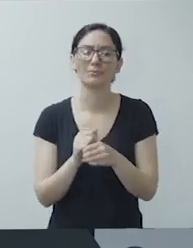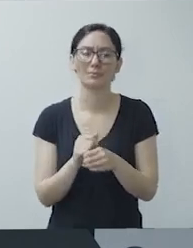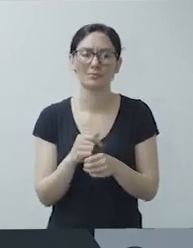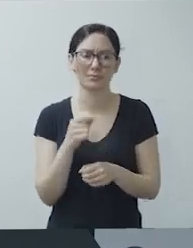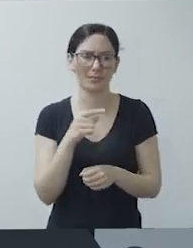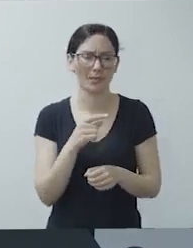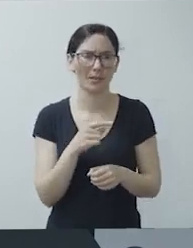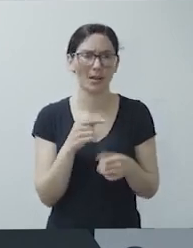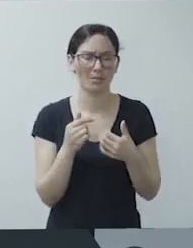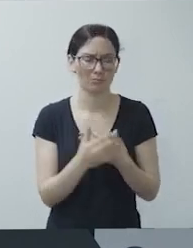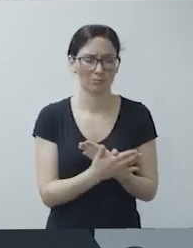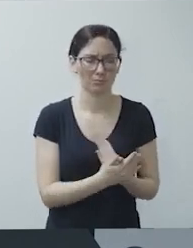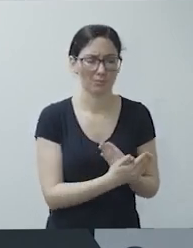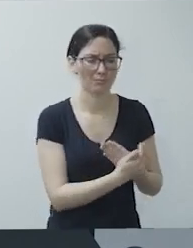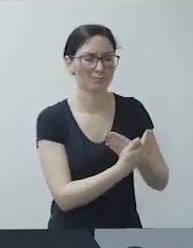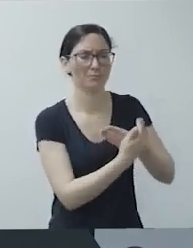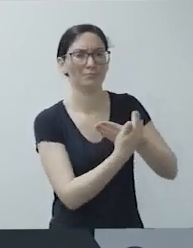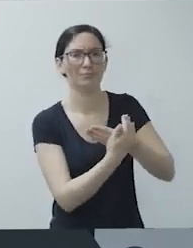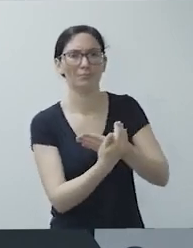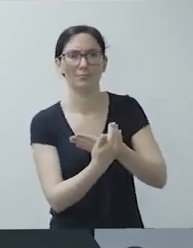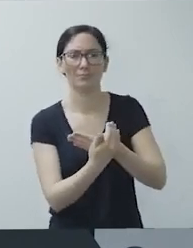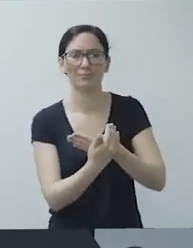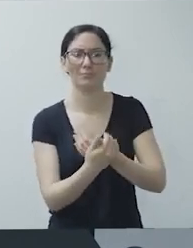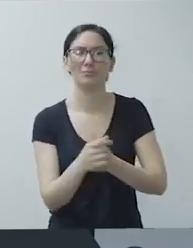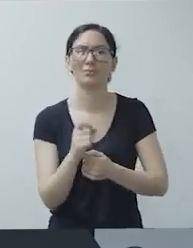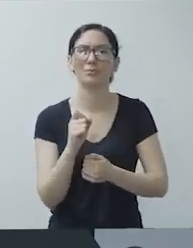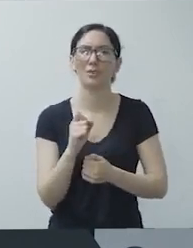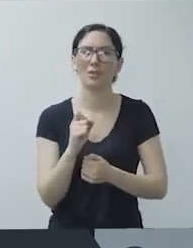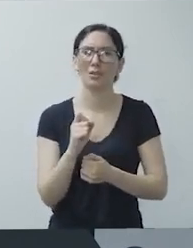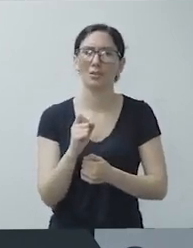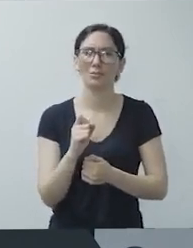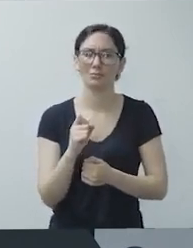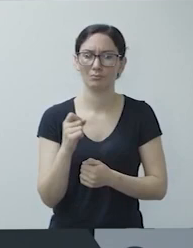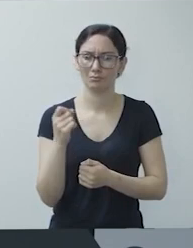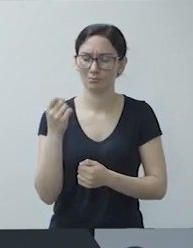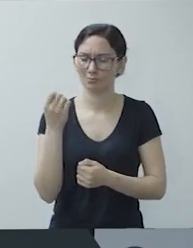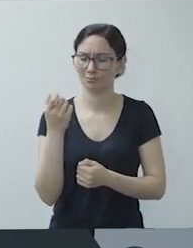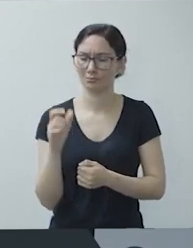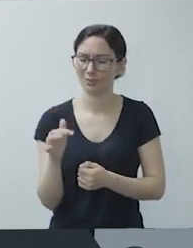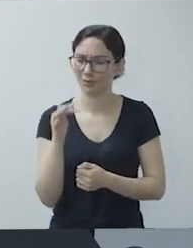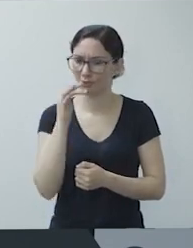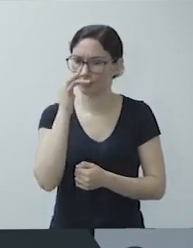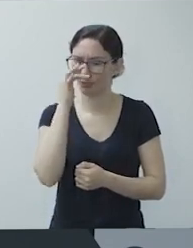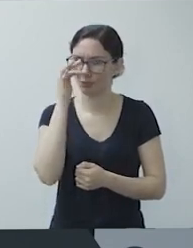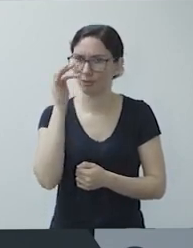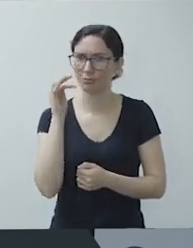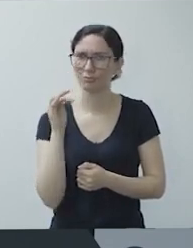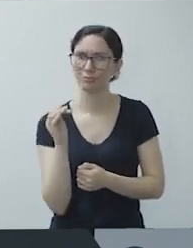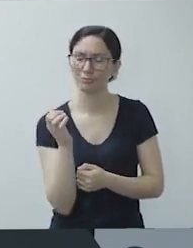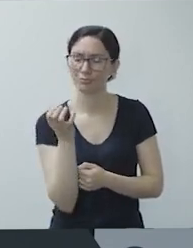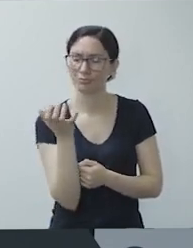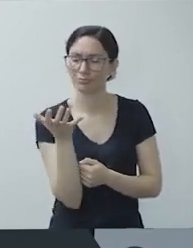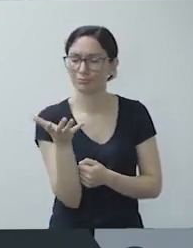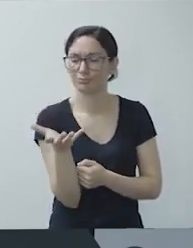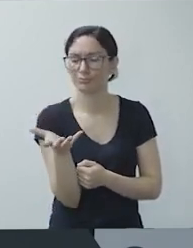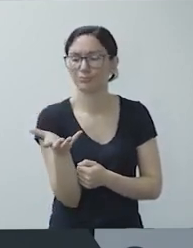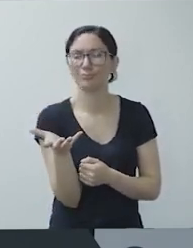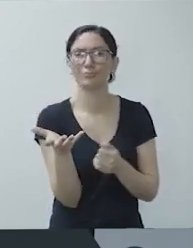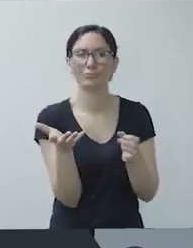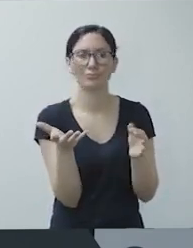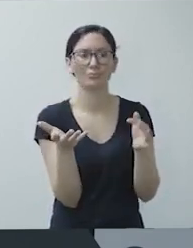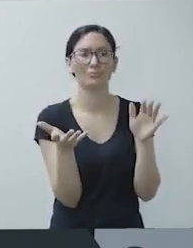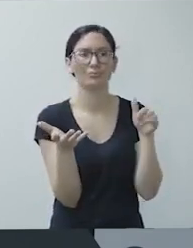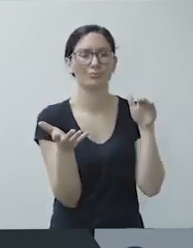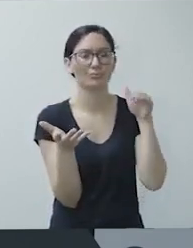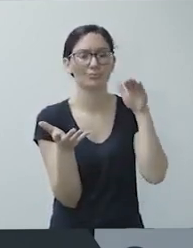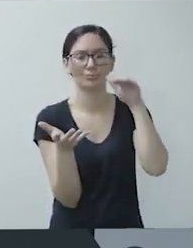essa borboleta vai fazer? Será que ela vai pousar em cima aqui, olha, no miolo da nossa flor? Ou